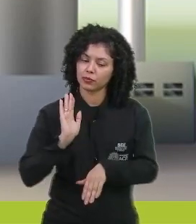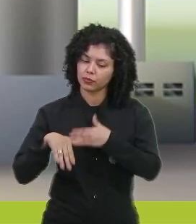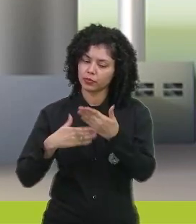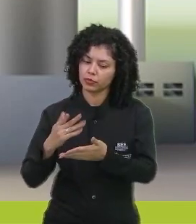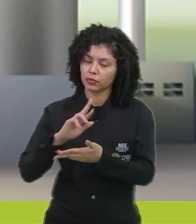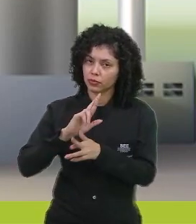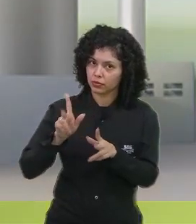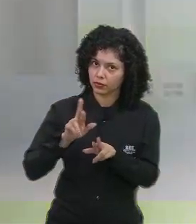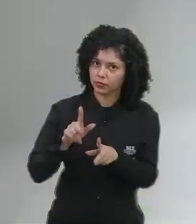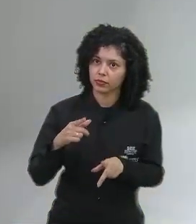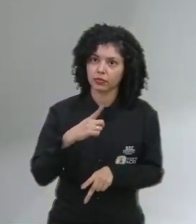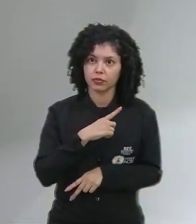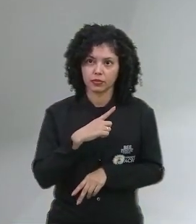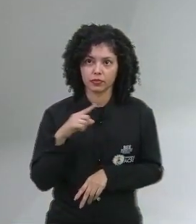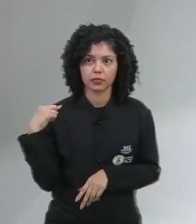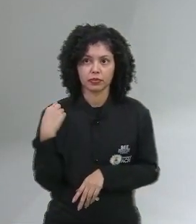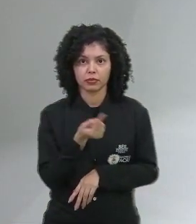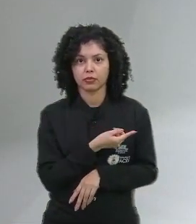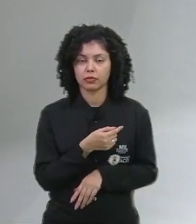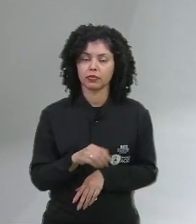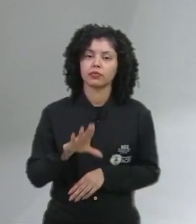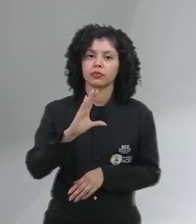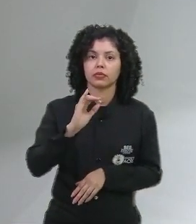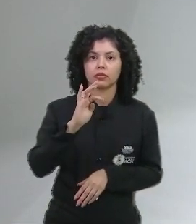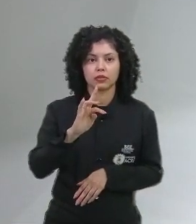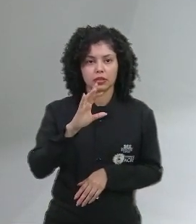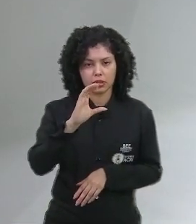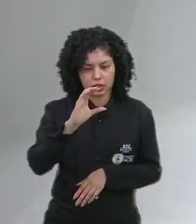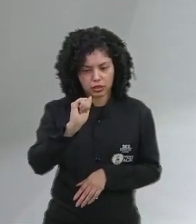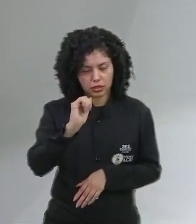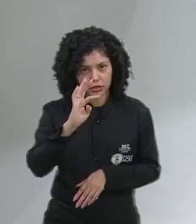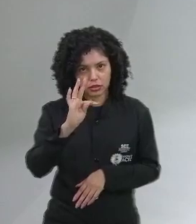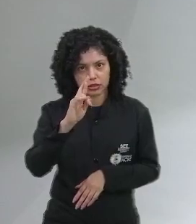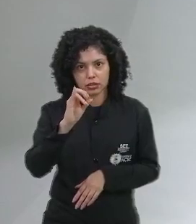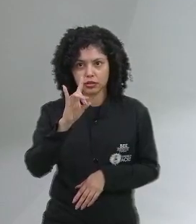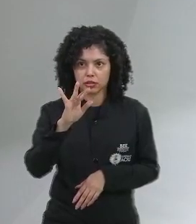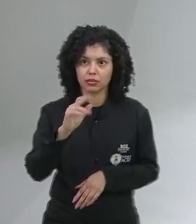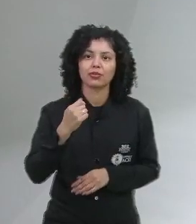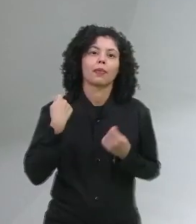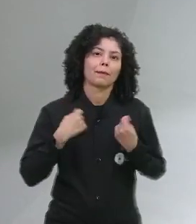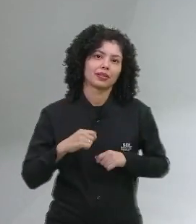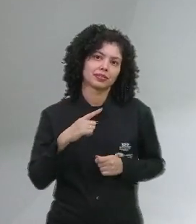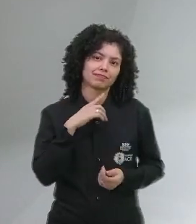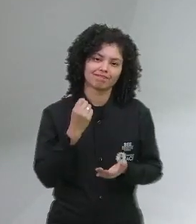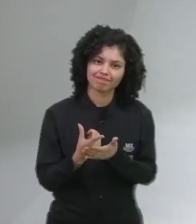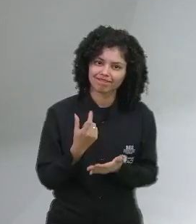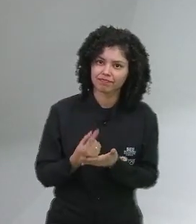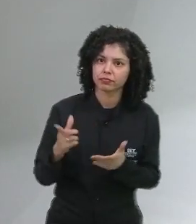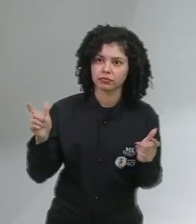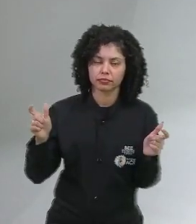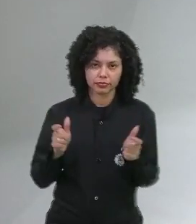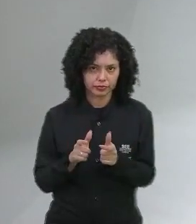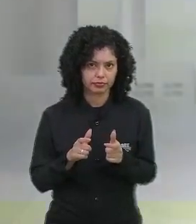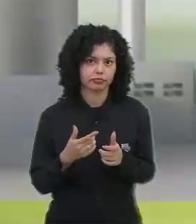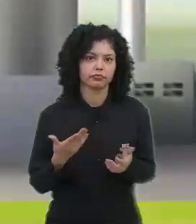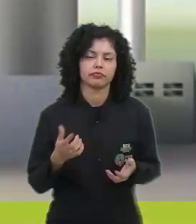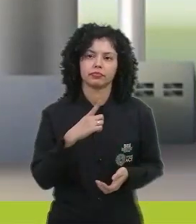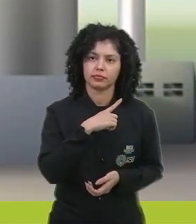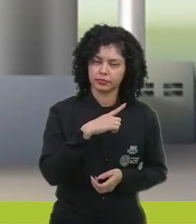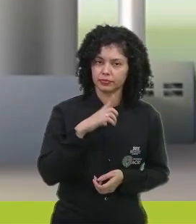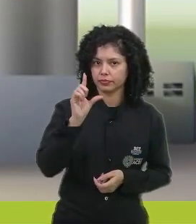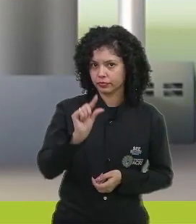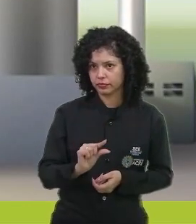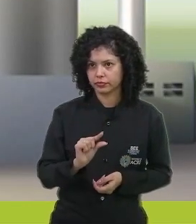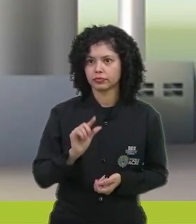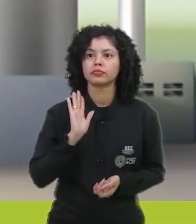processos híbridos, que a gente chama de processos catalíticos, é o custo. Então aqui o custo ele é um pouco menor, né? Então vou ter um custo